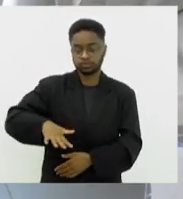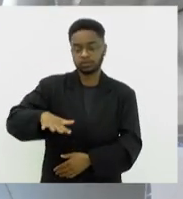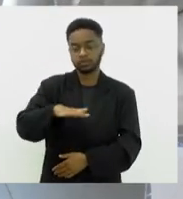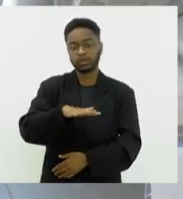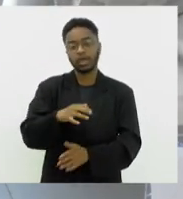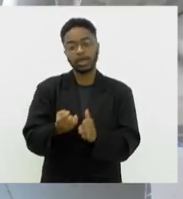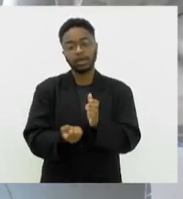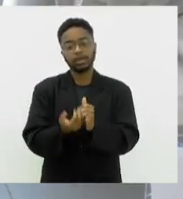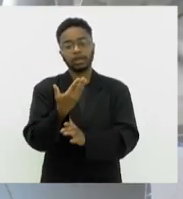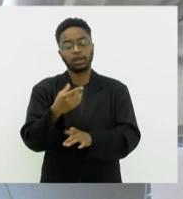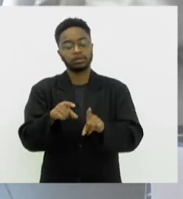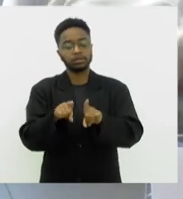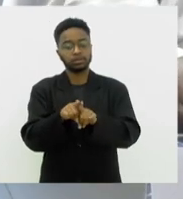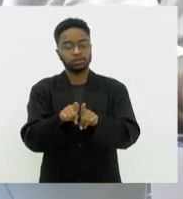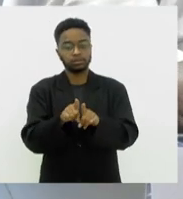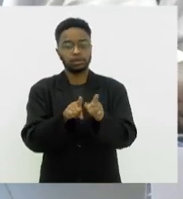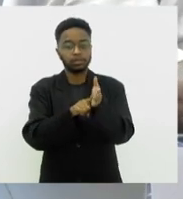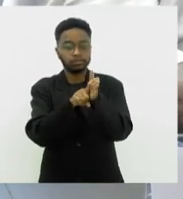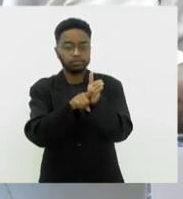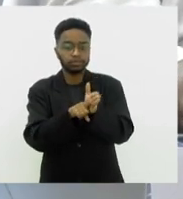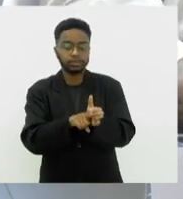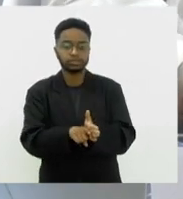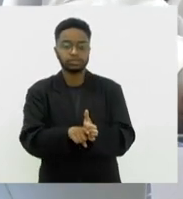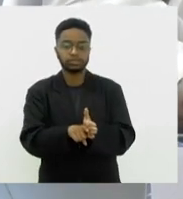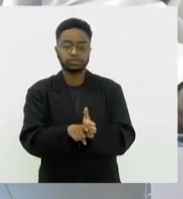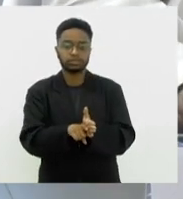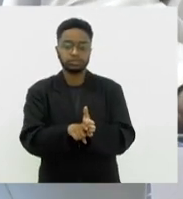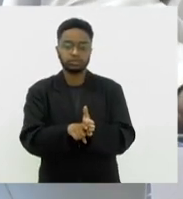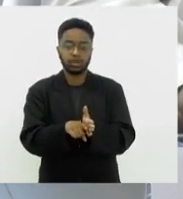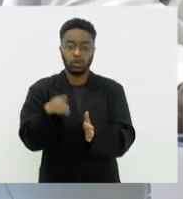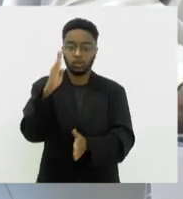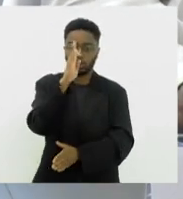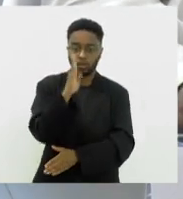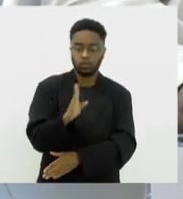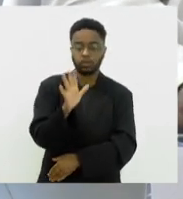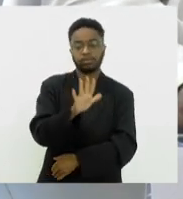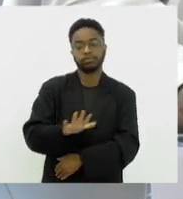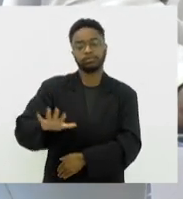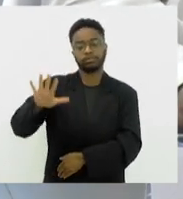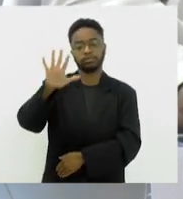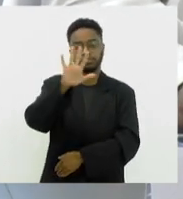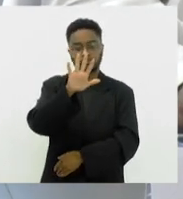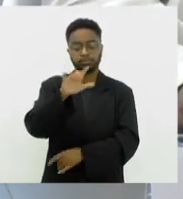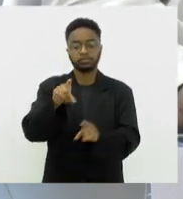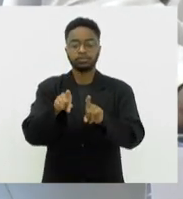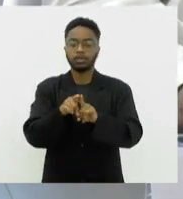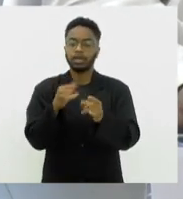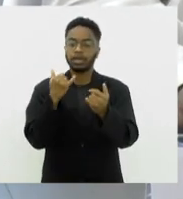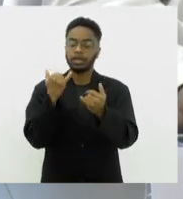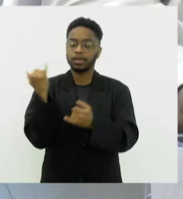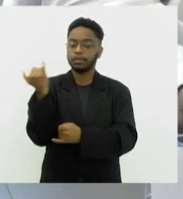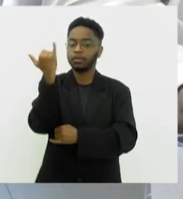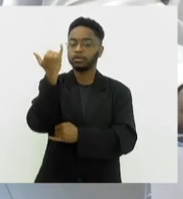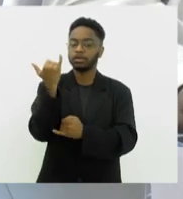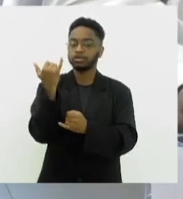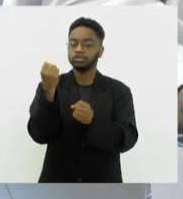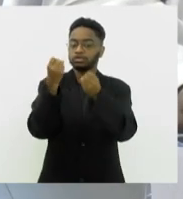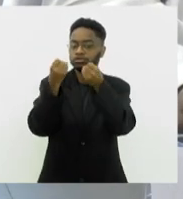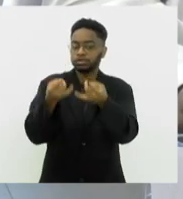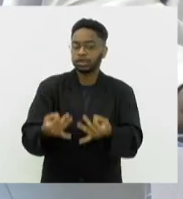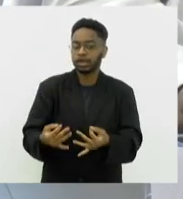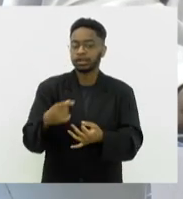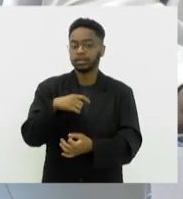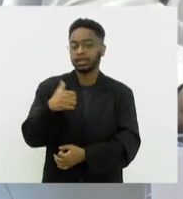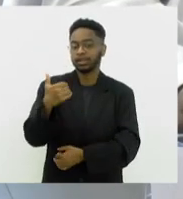também um levantamento no âmbito do Brasil e é importante destacar que foram 10